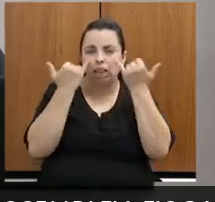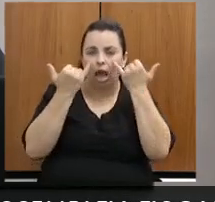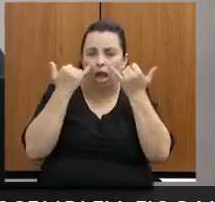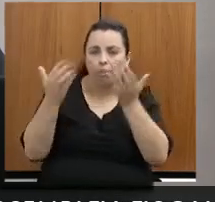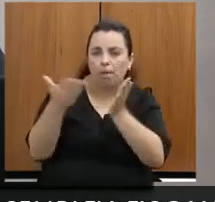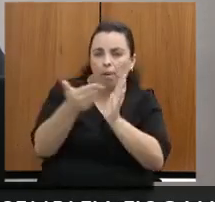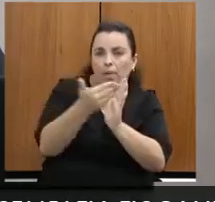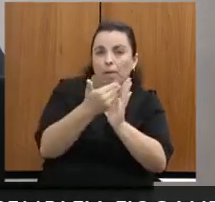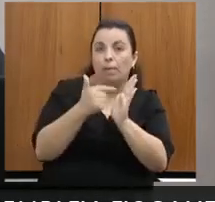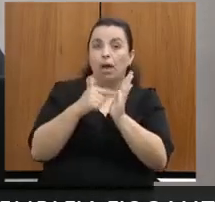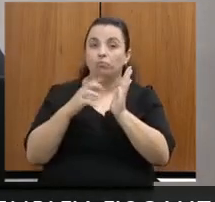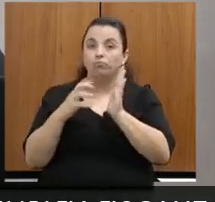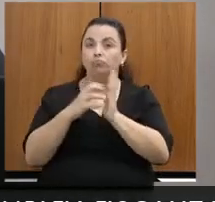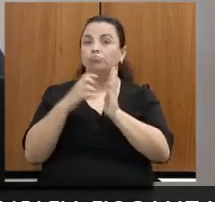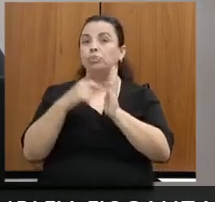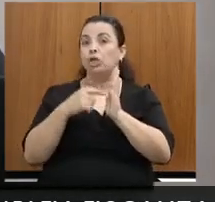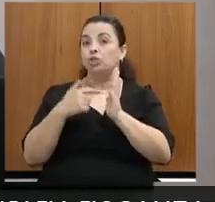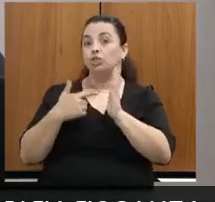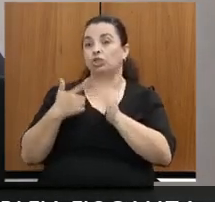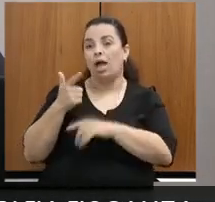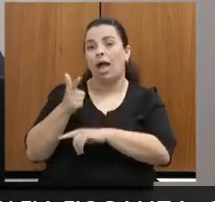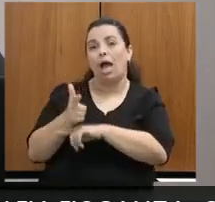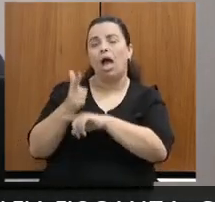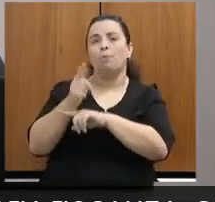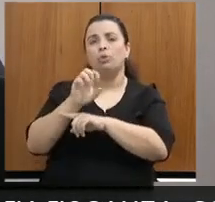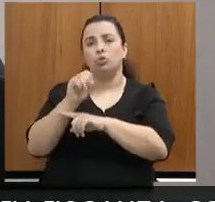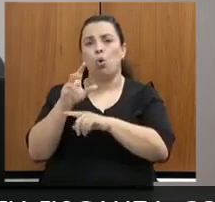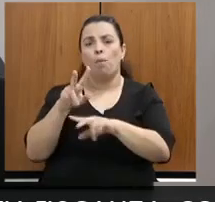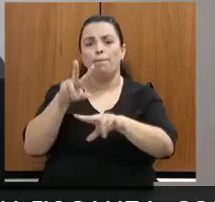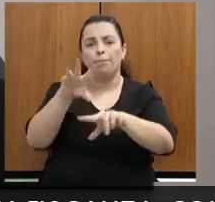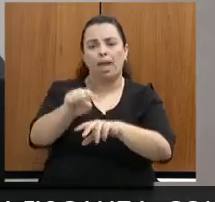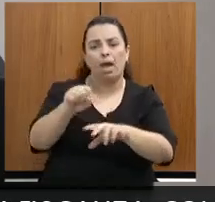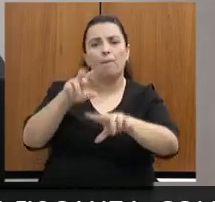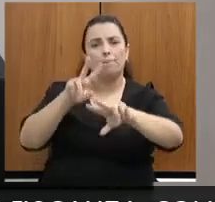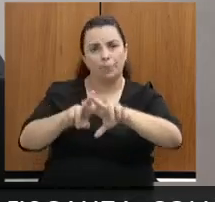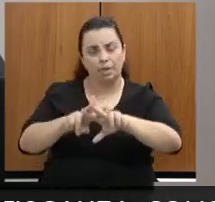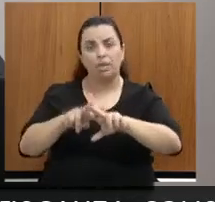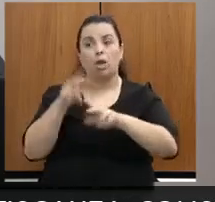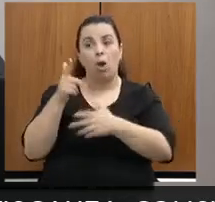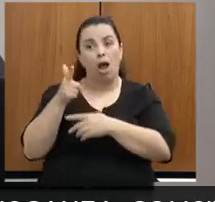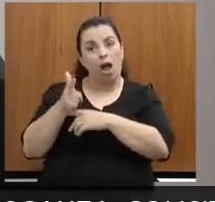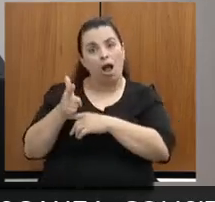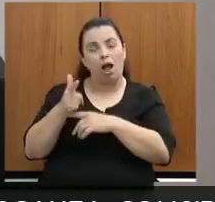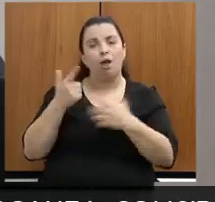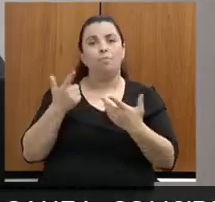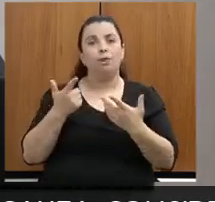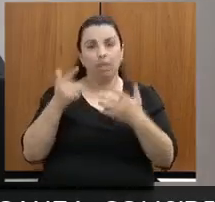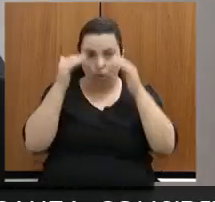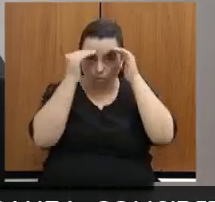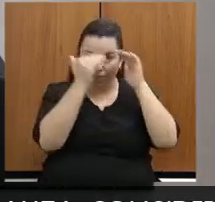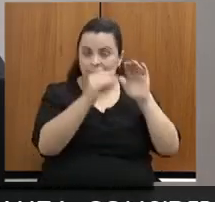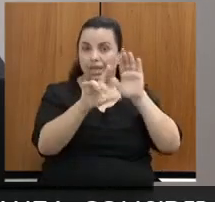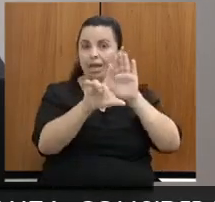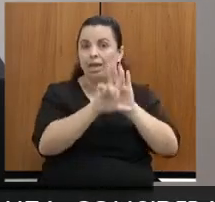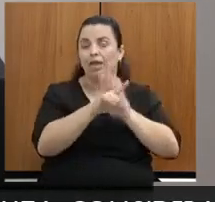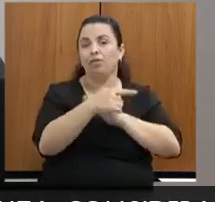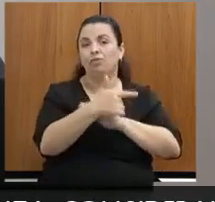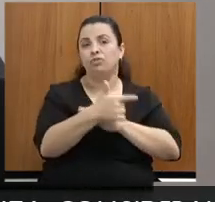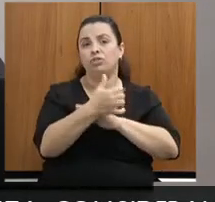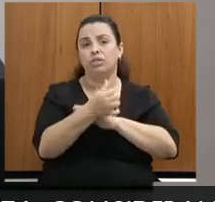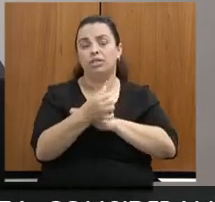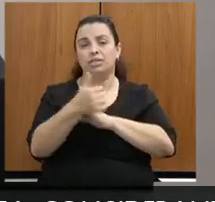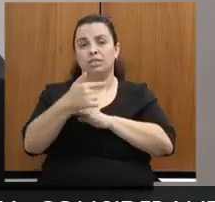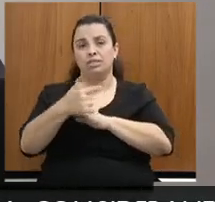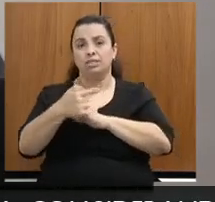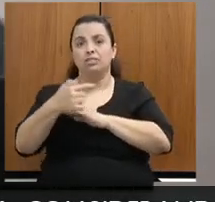armas de fogo e munições apreendidas do Estado conforme dispõe a lei 23 753d 2021